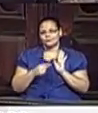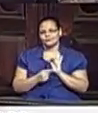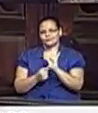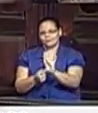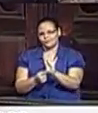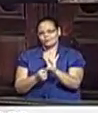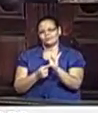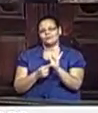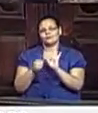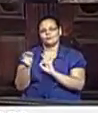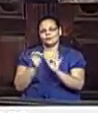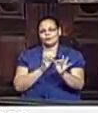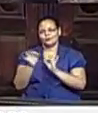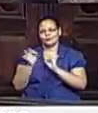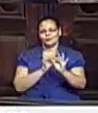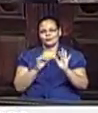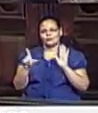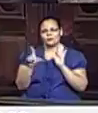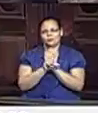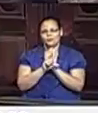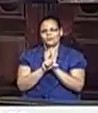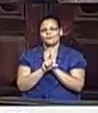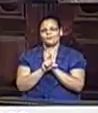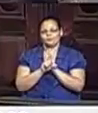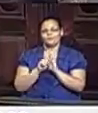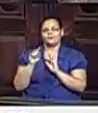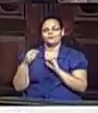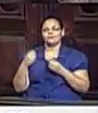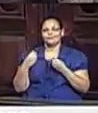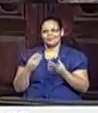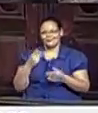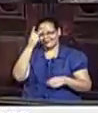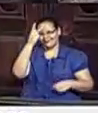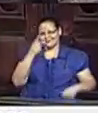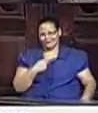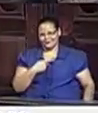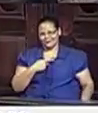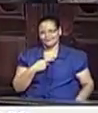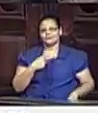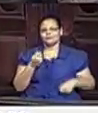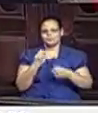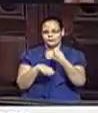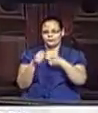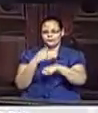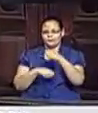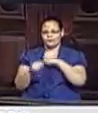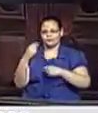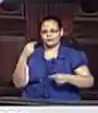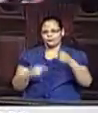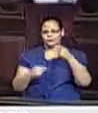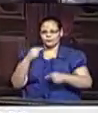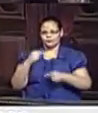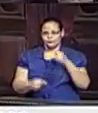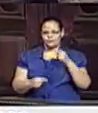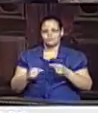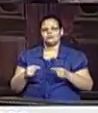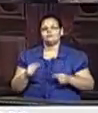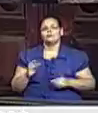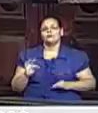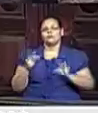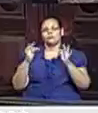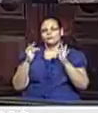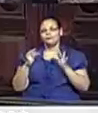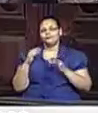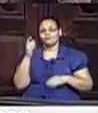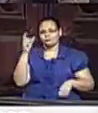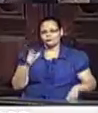apresentado sob a forma de projeto de lei, dando mais autonomia administrativa, política e técnica. Inclusive,